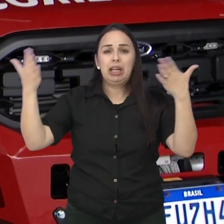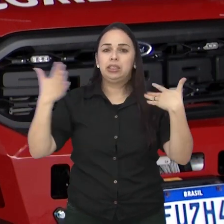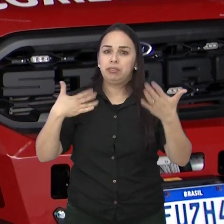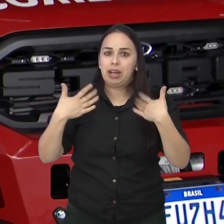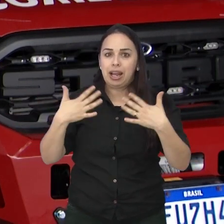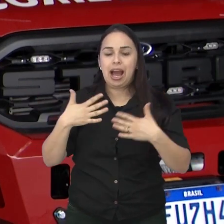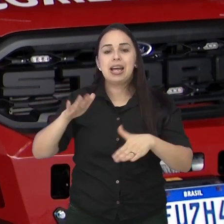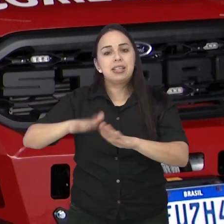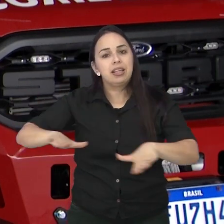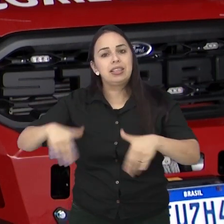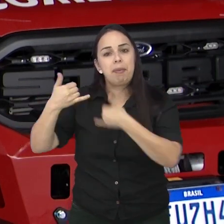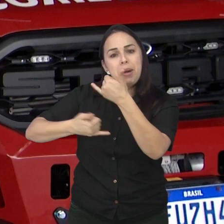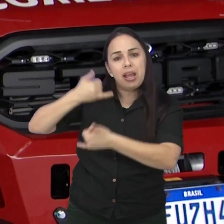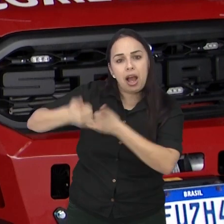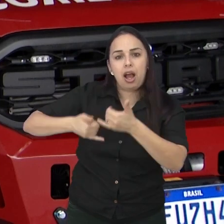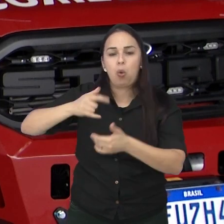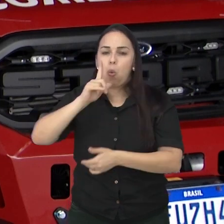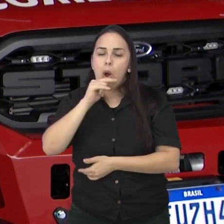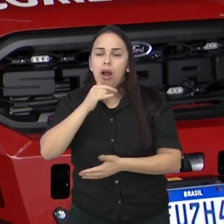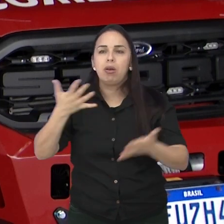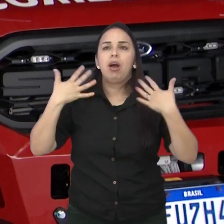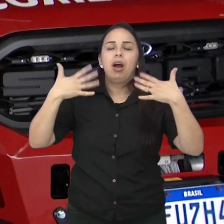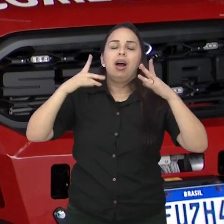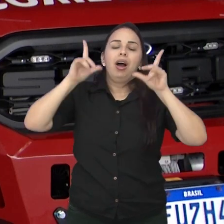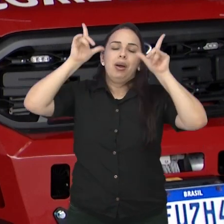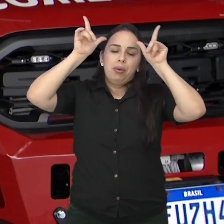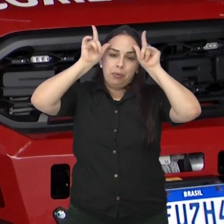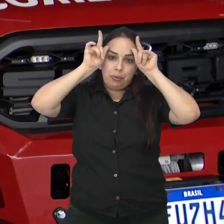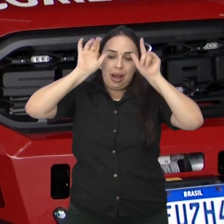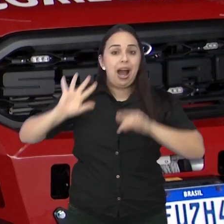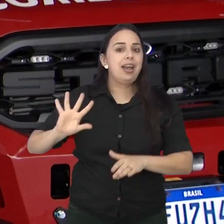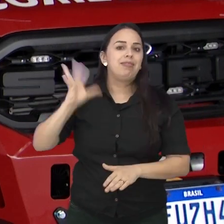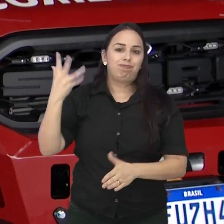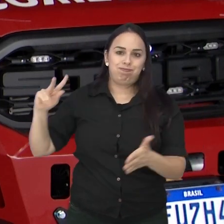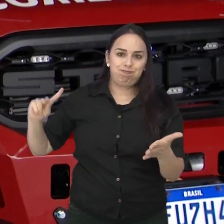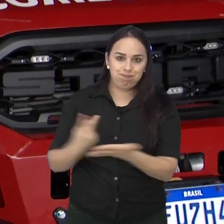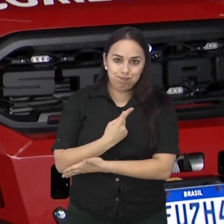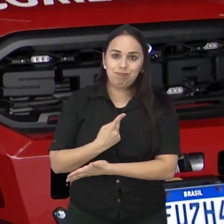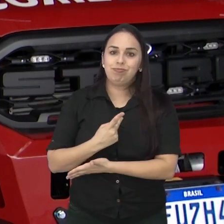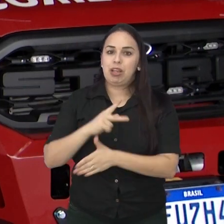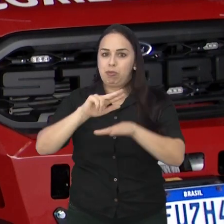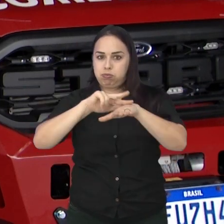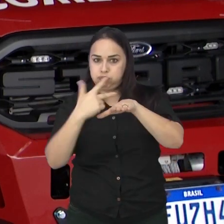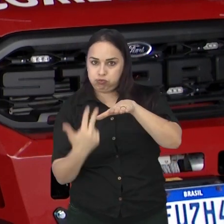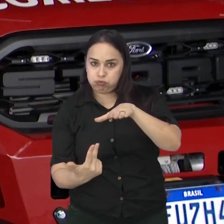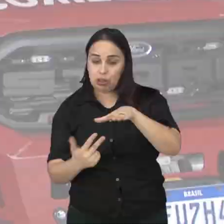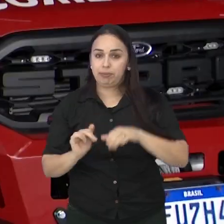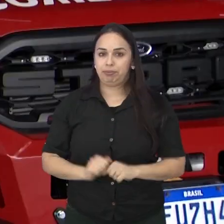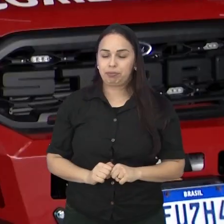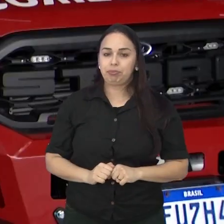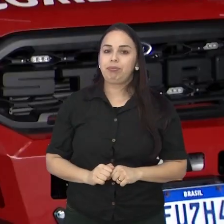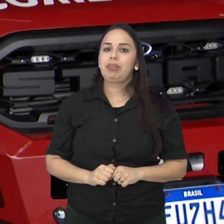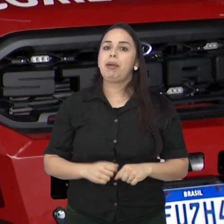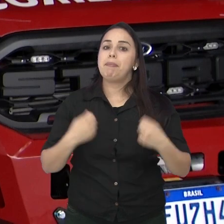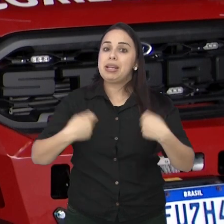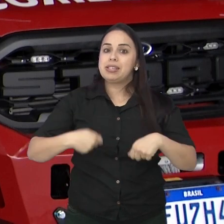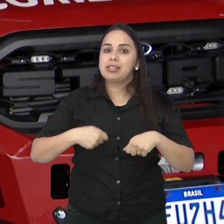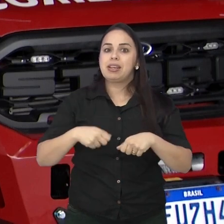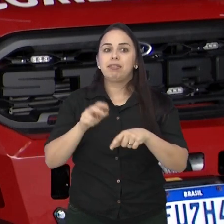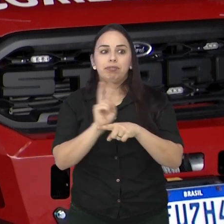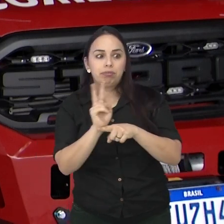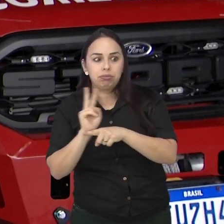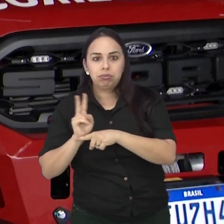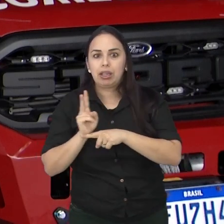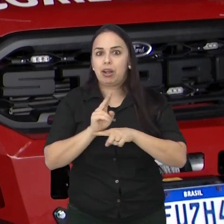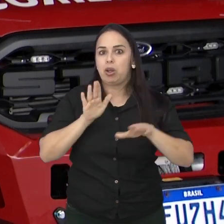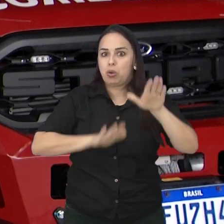As crianças querem o quê? Querem brincar com água até para se refrescar. E aí acaba ocasionando esse tipo de ocorrência. Tomar cuidado com